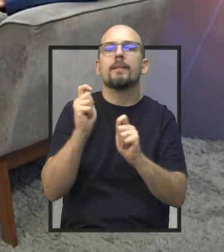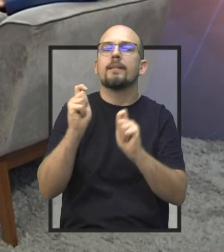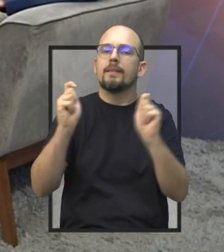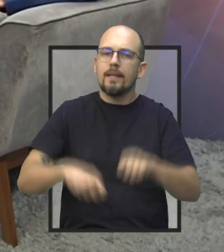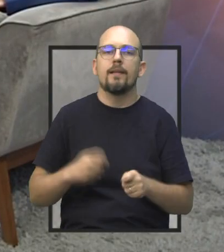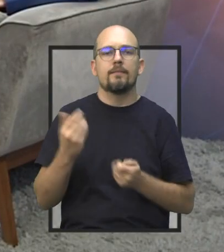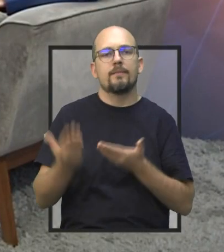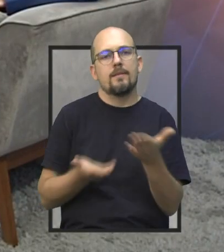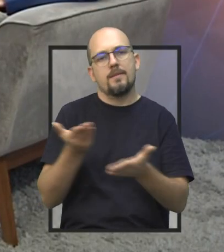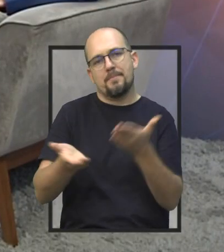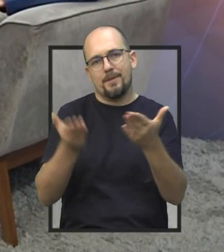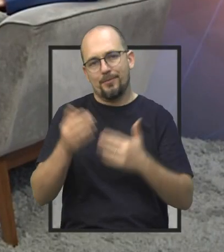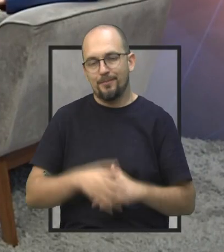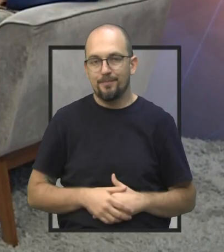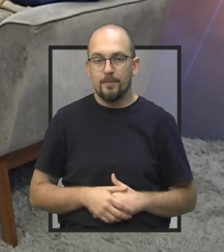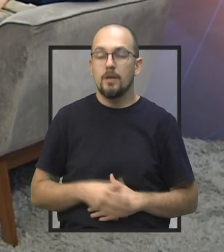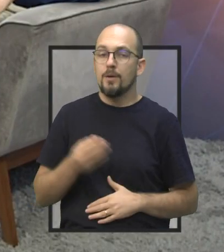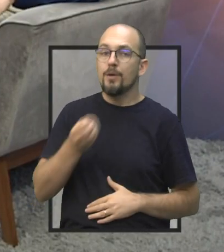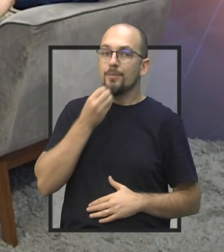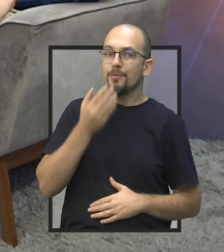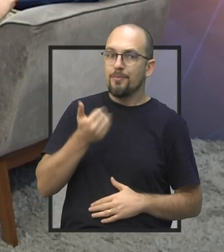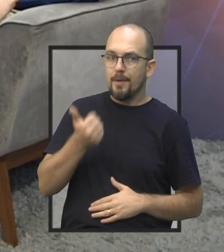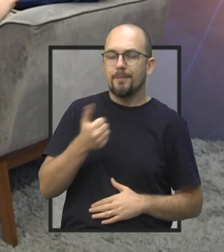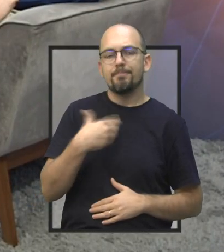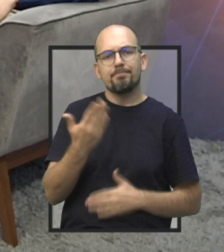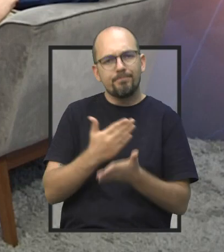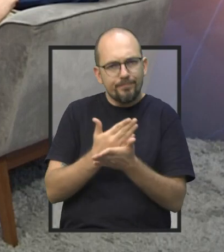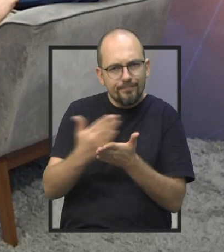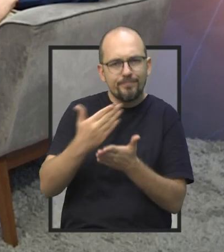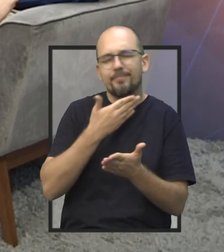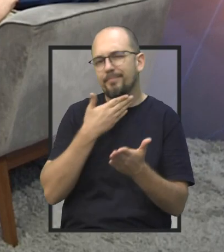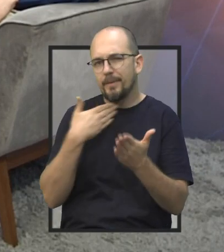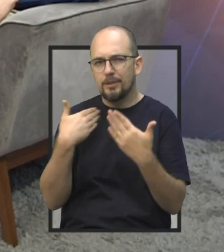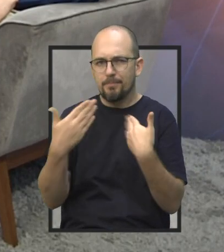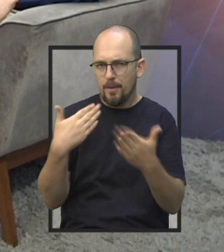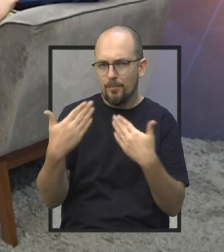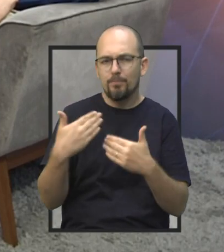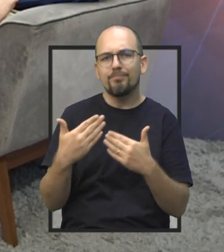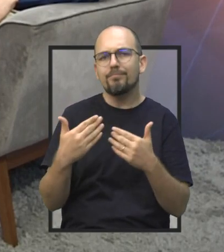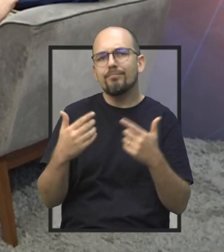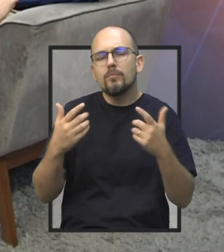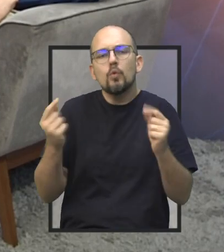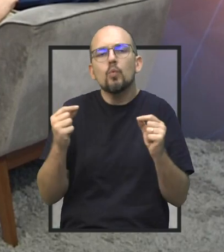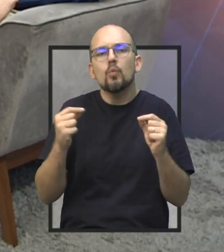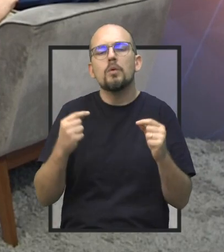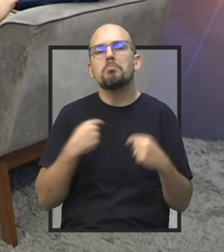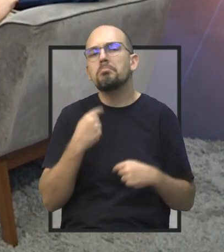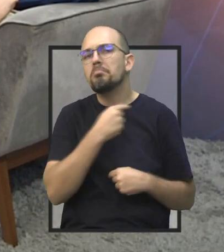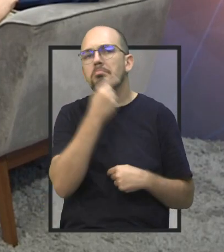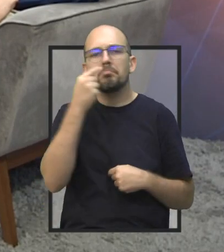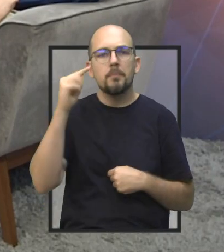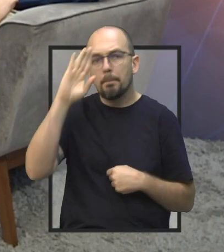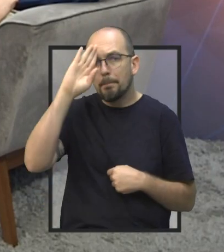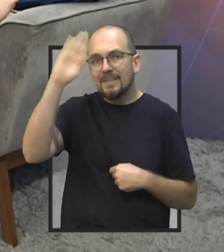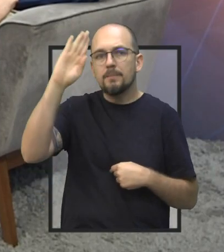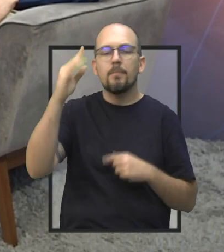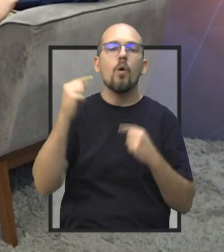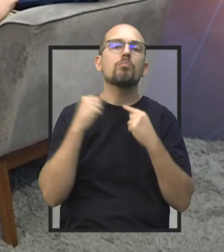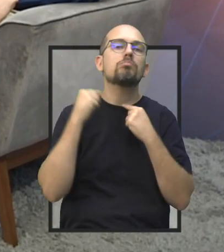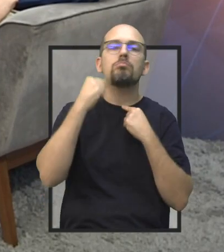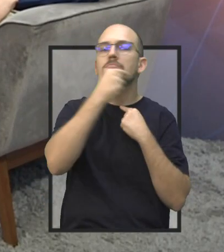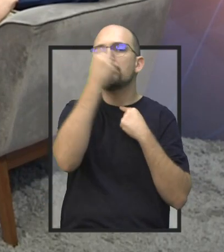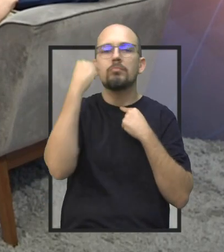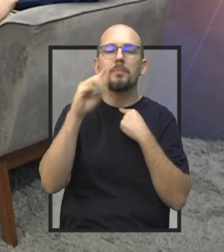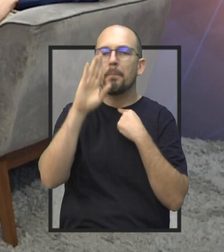Doutor Otávio, então para a gente começar o nosso bate-papo, né, quais são os órgãos, os principais órgãos da região da cabeça e do pescoço